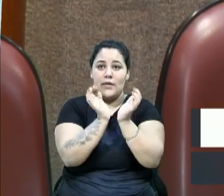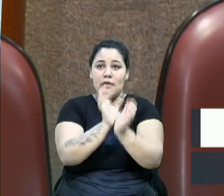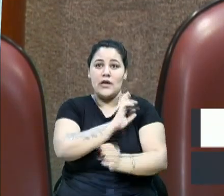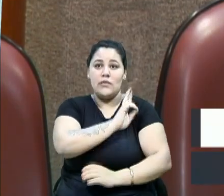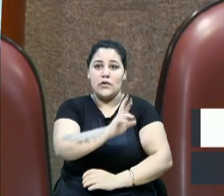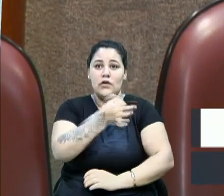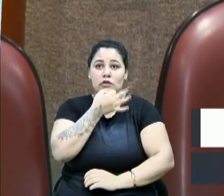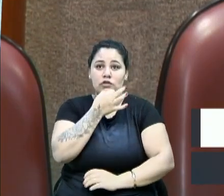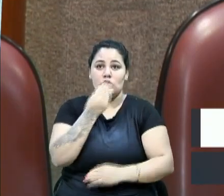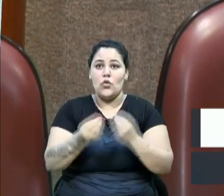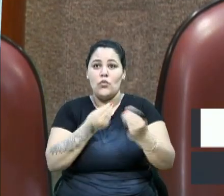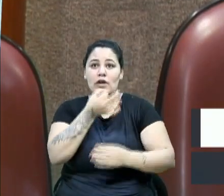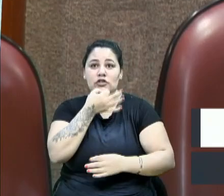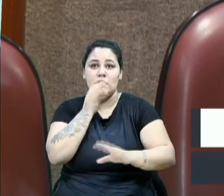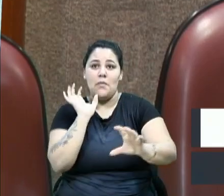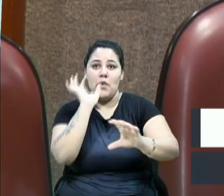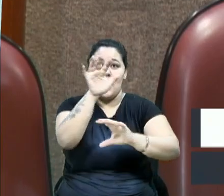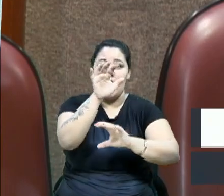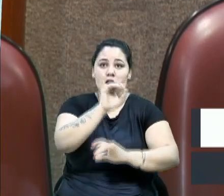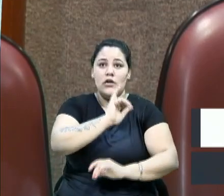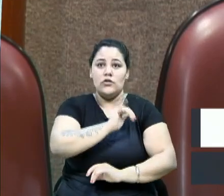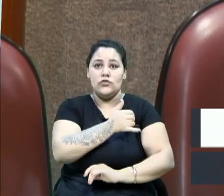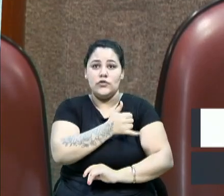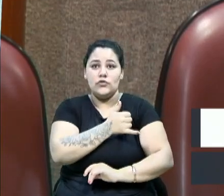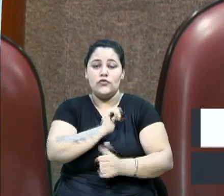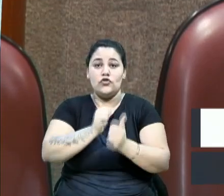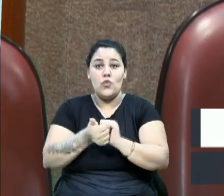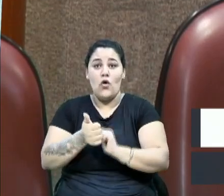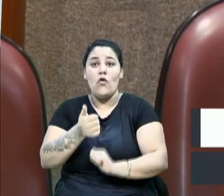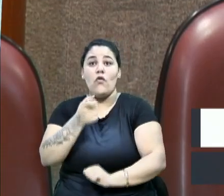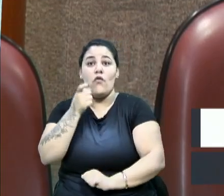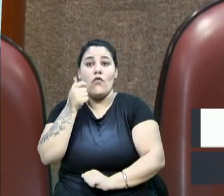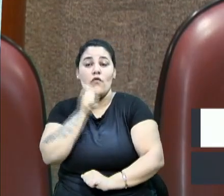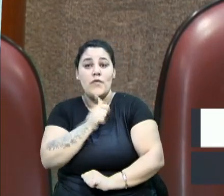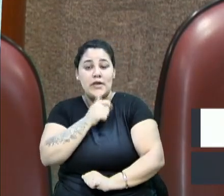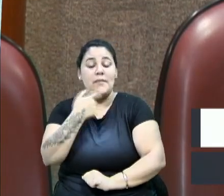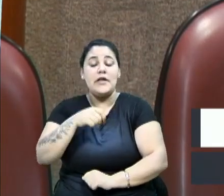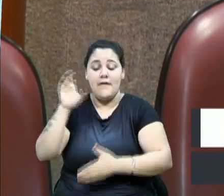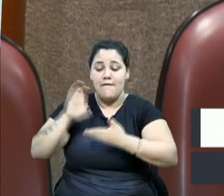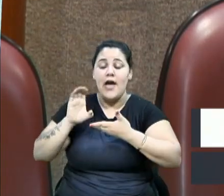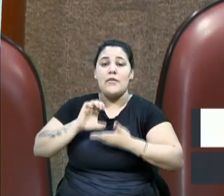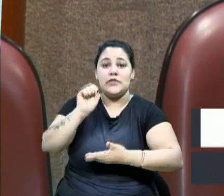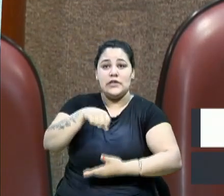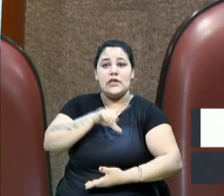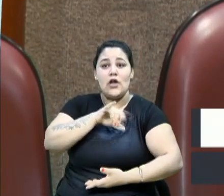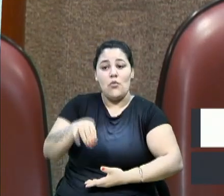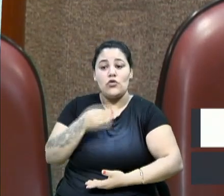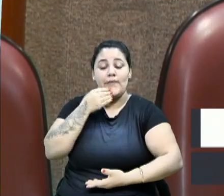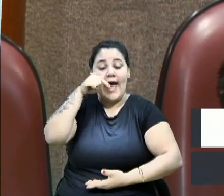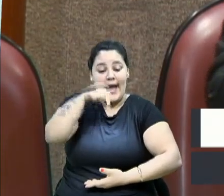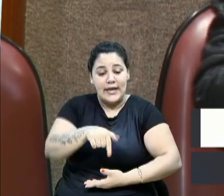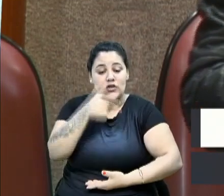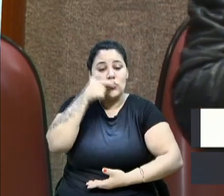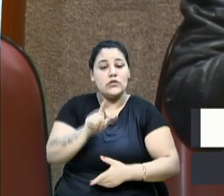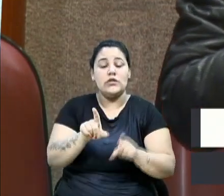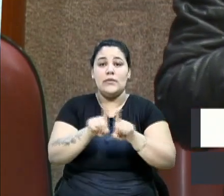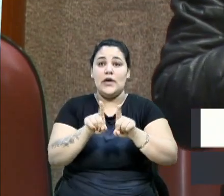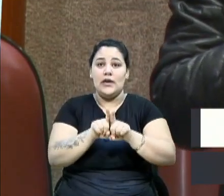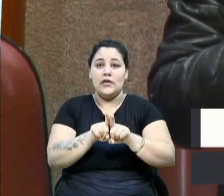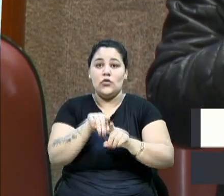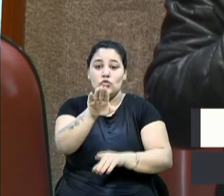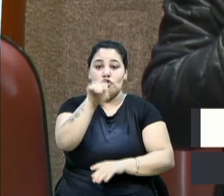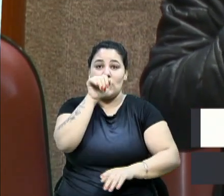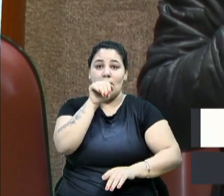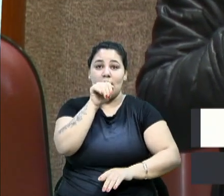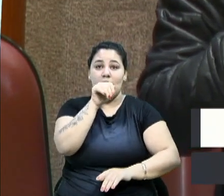Caxias como é o caso do caixinhas do basquete e do juvent Ude do futebol feminino que necessitam assim de recursos e tem essa possibilidade aqui a questão do chamamento